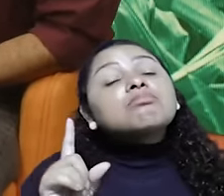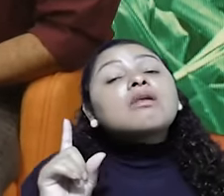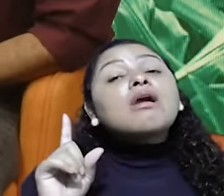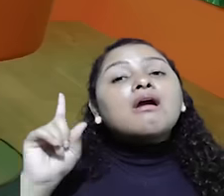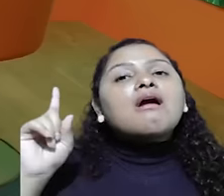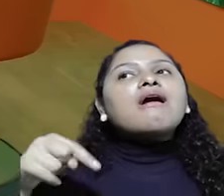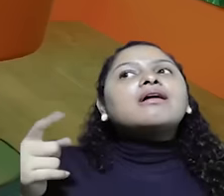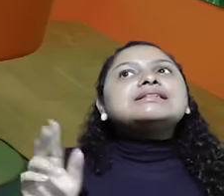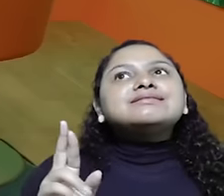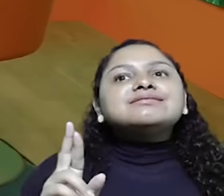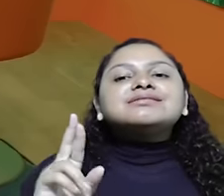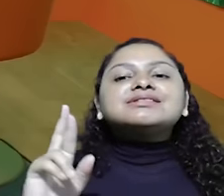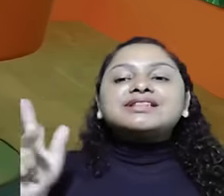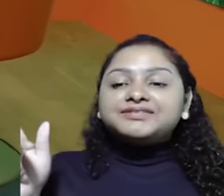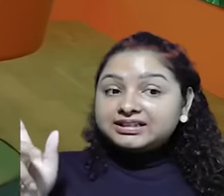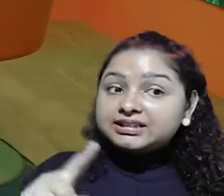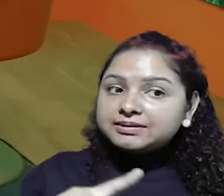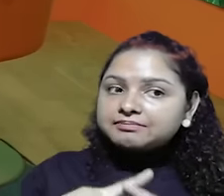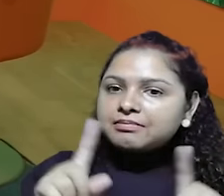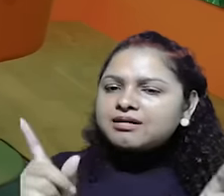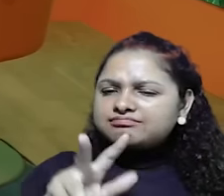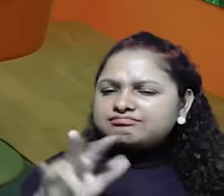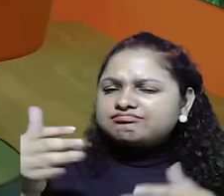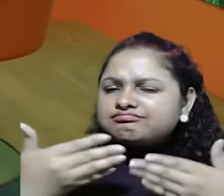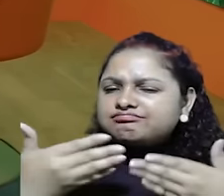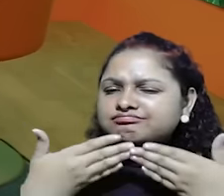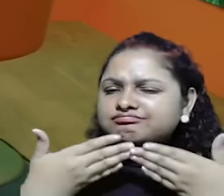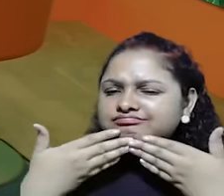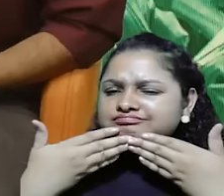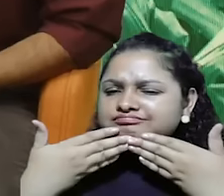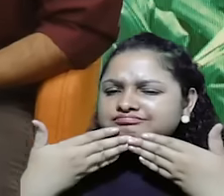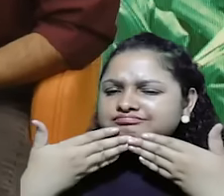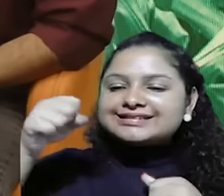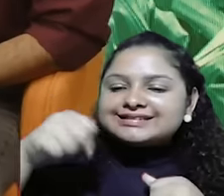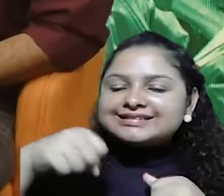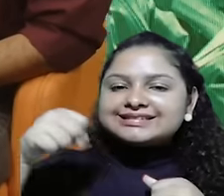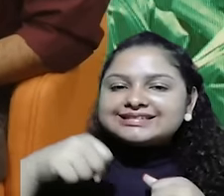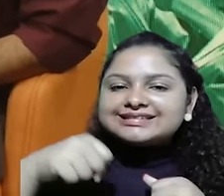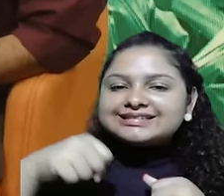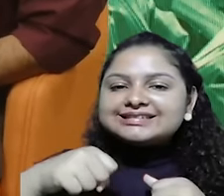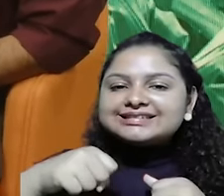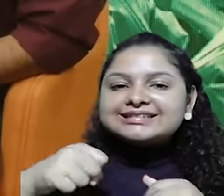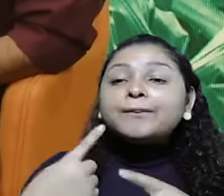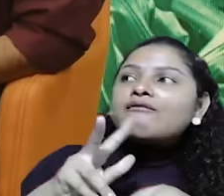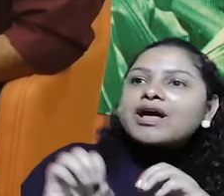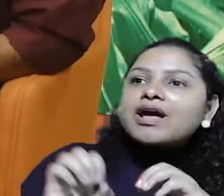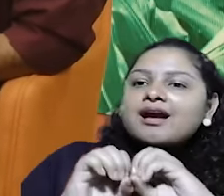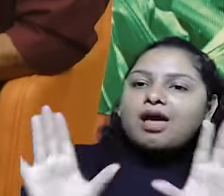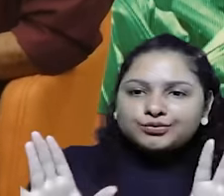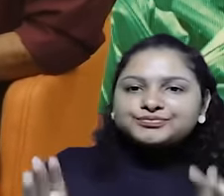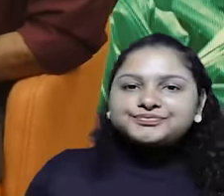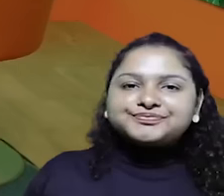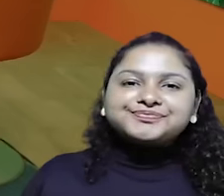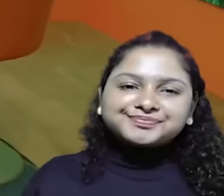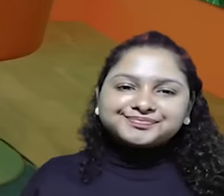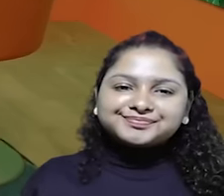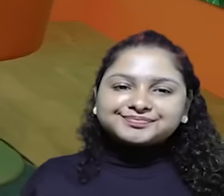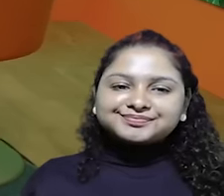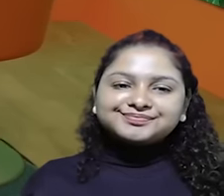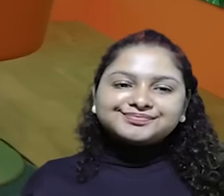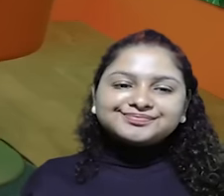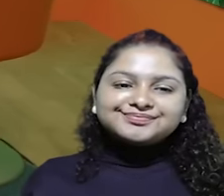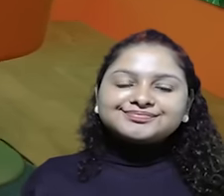diferente mas eu acho que é para melhor tá é para melhor porque tudo vai ficar mais claro para todo mundo né Pensa sempre